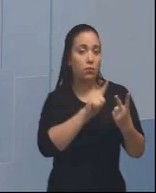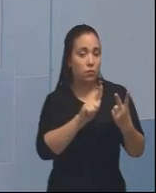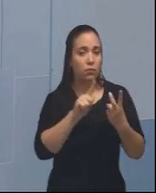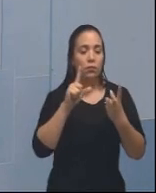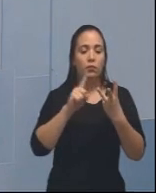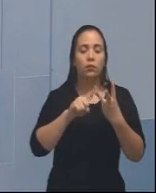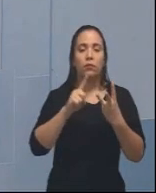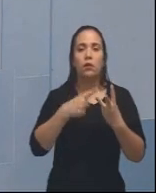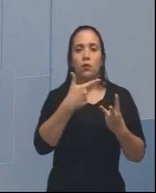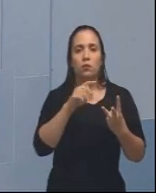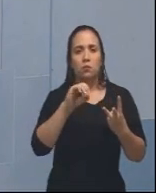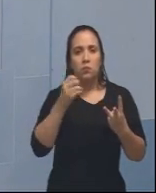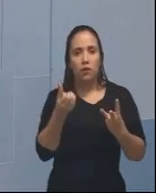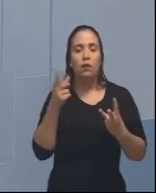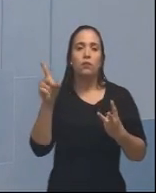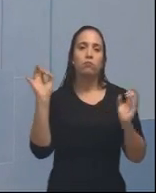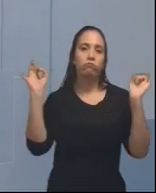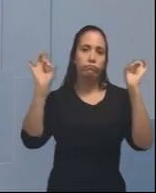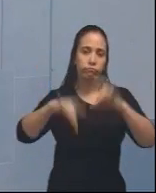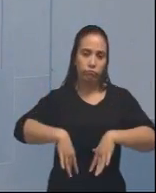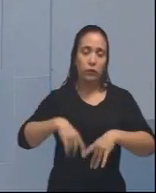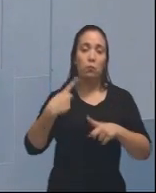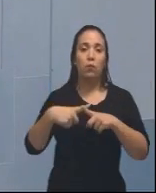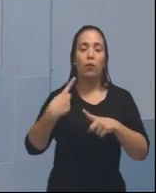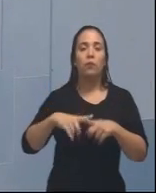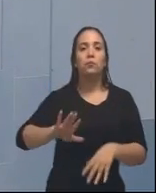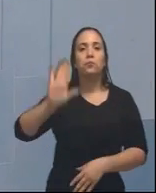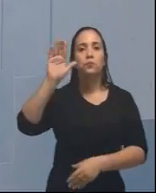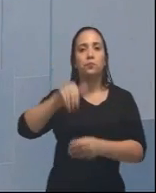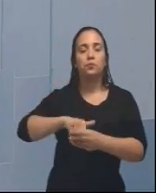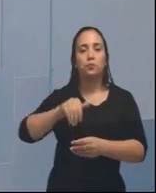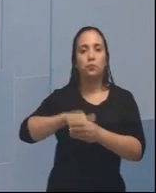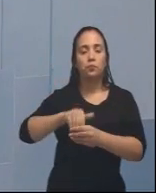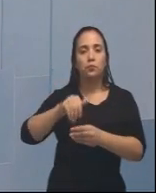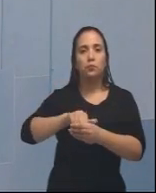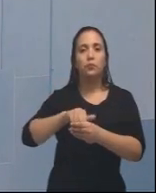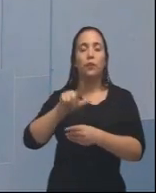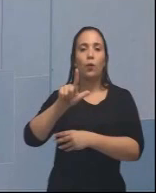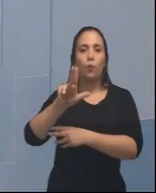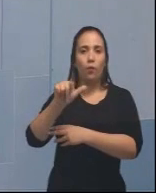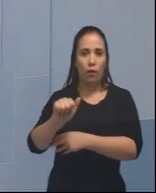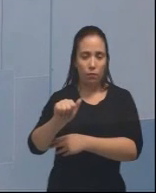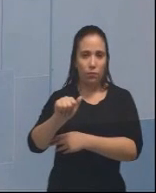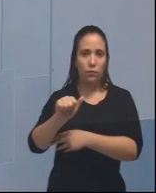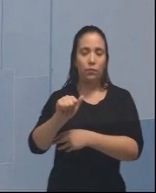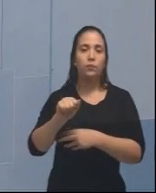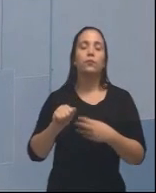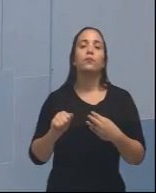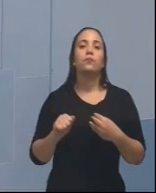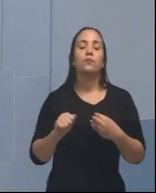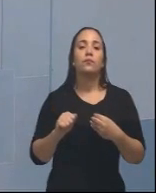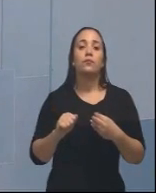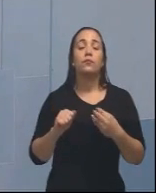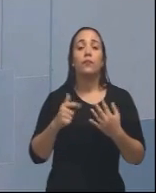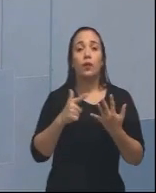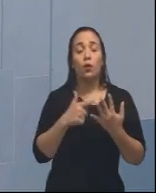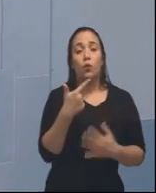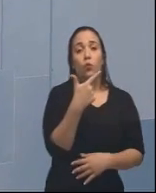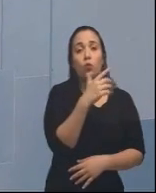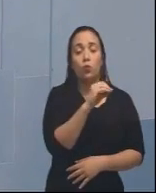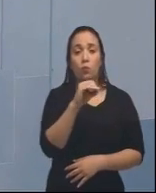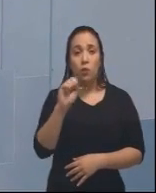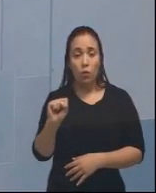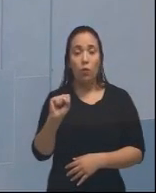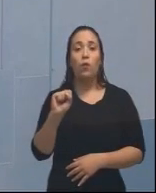Em 2006 ele renunciou para ser candidato na reeleição de Luiz Inácio Lula da Silva. Em 2008 ele disputa